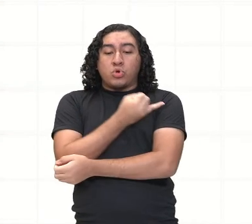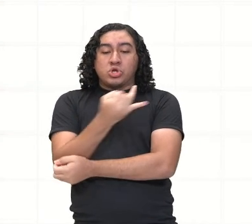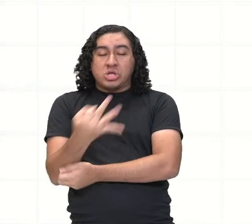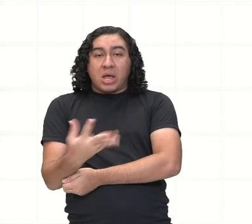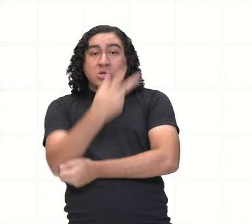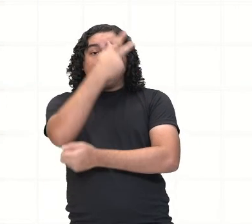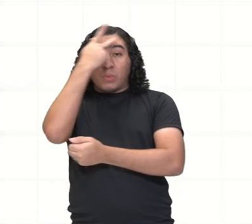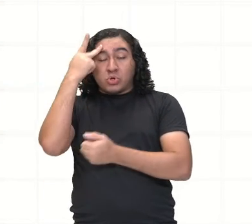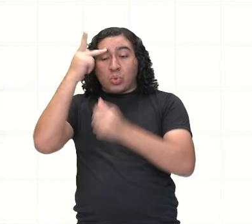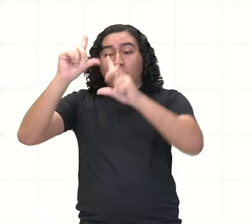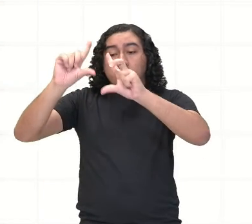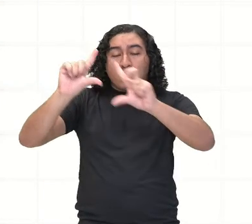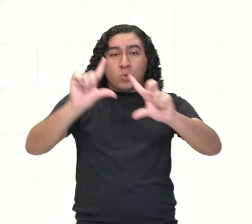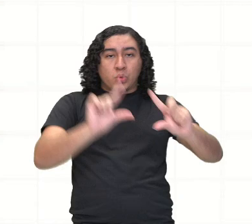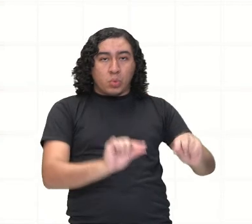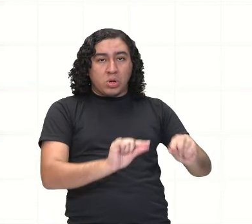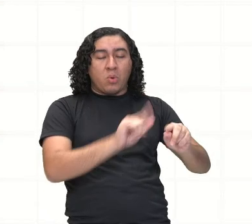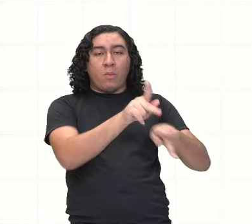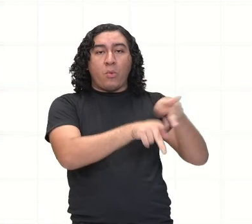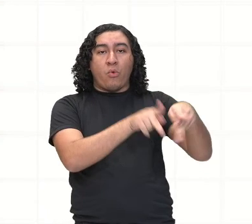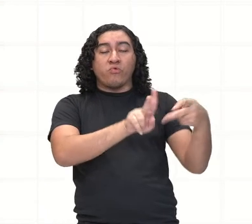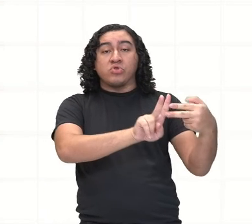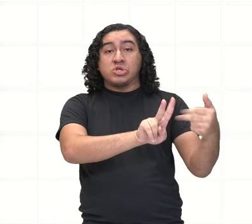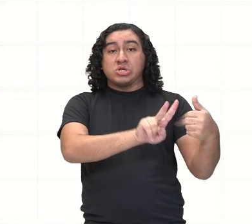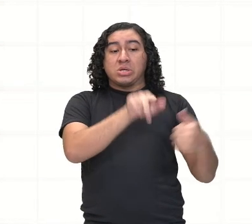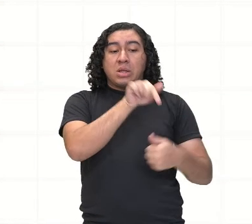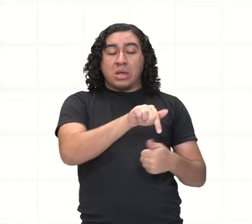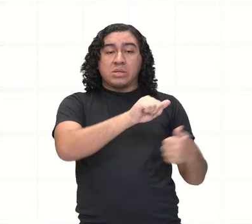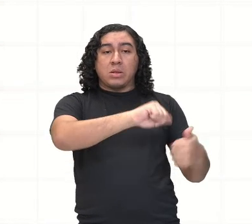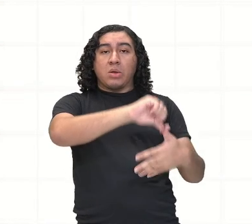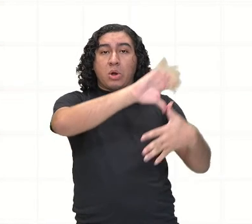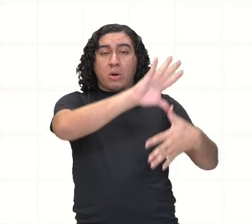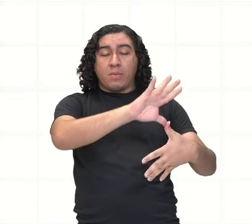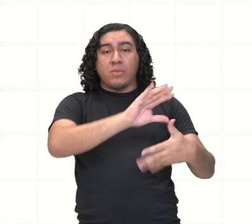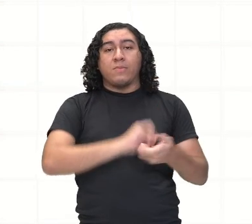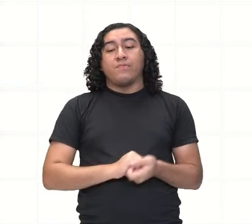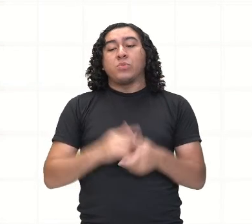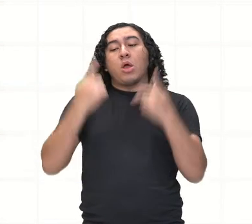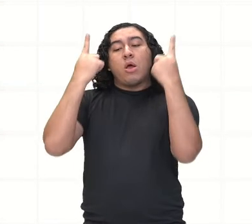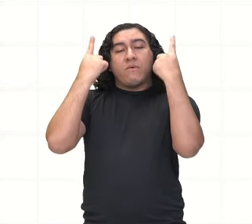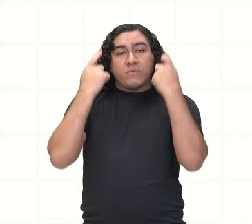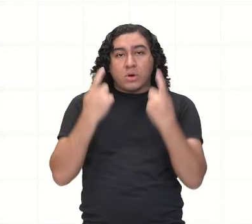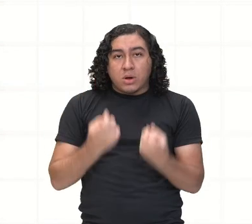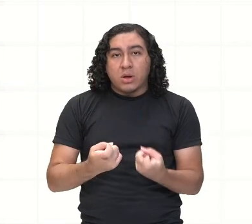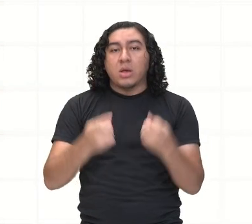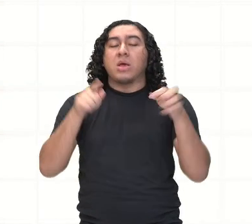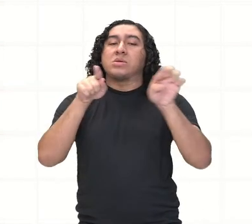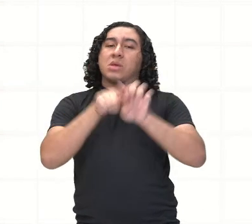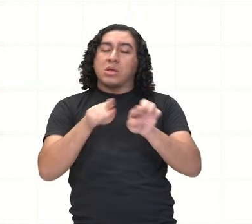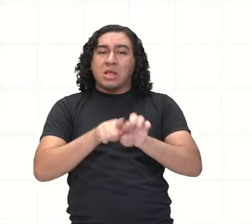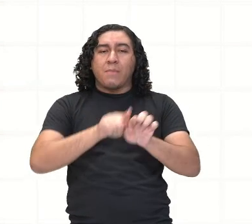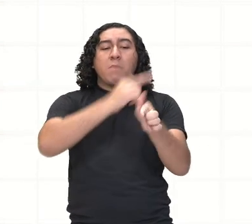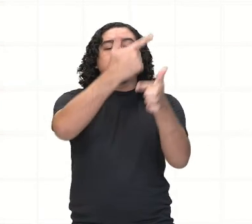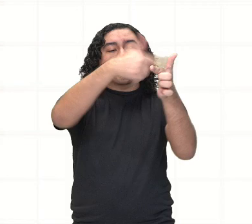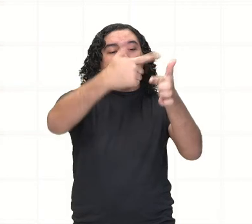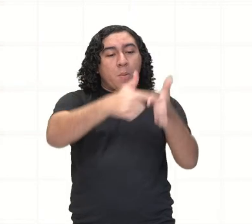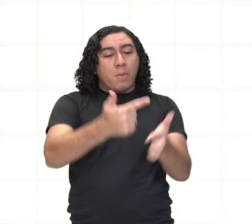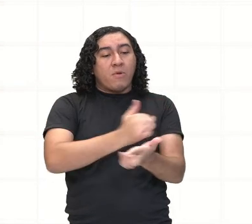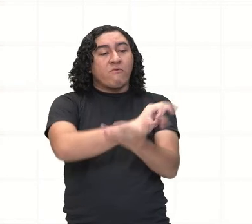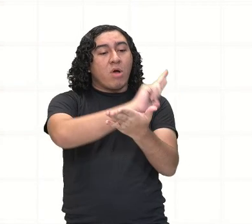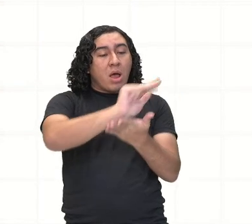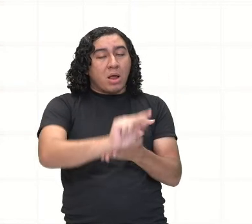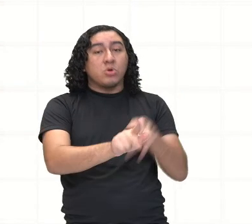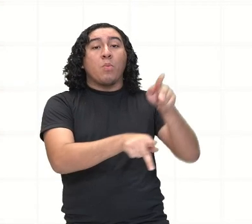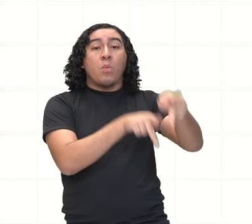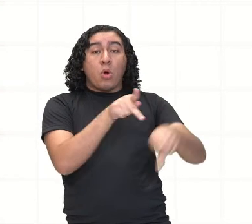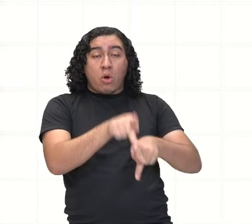massiva das populações indígenas. E apesar da violência e das adversidades, muitos povos